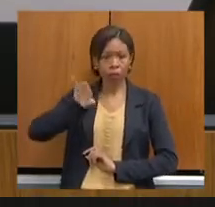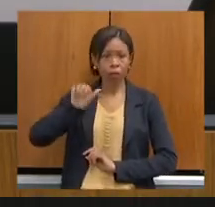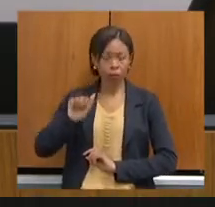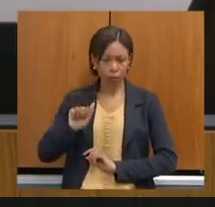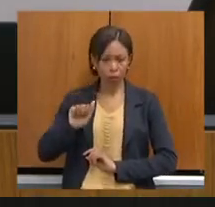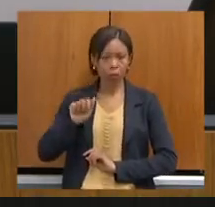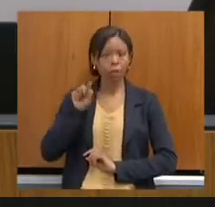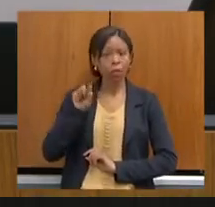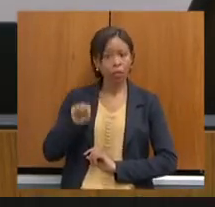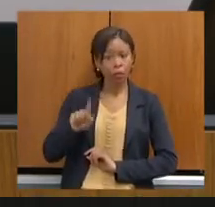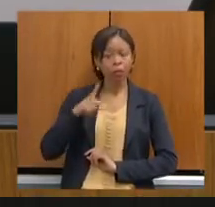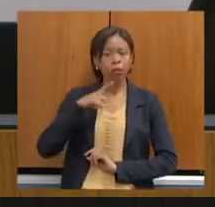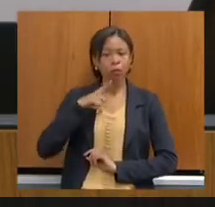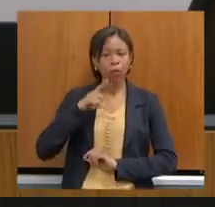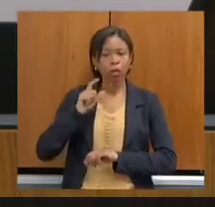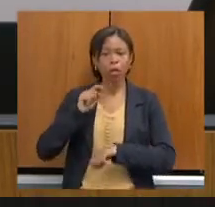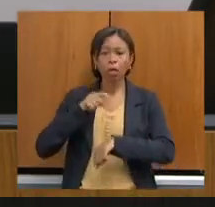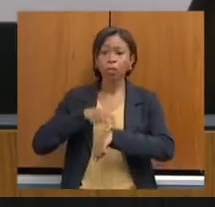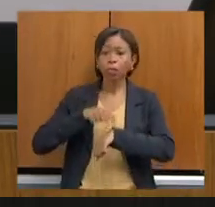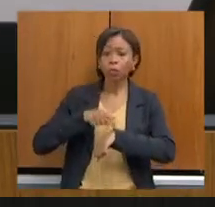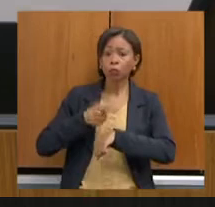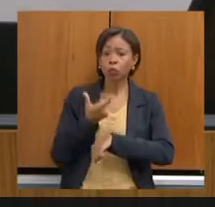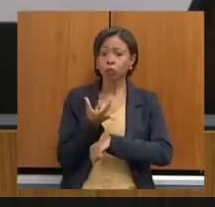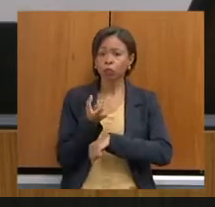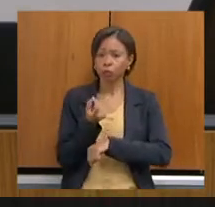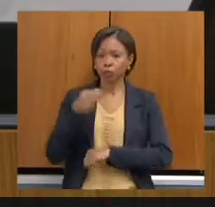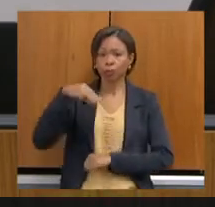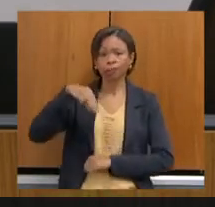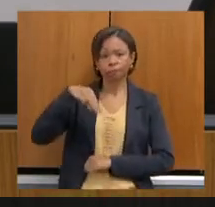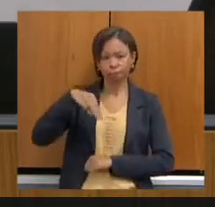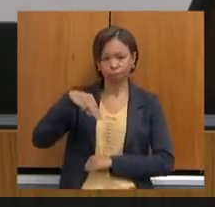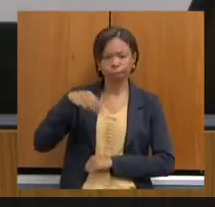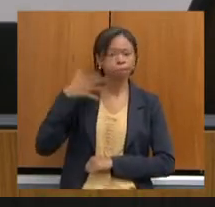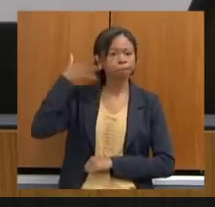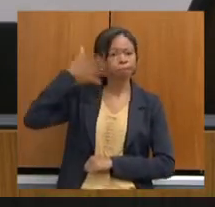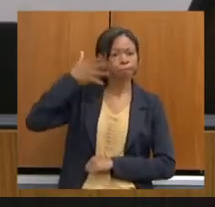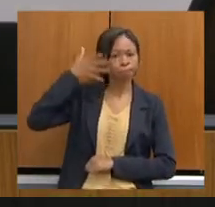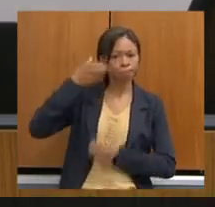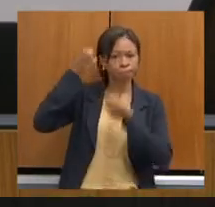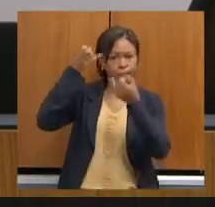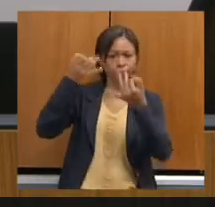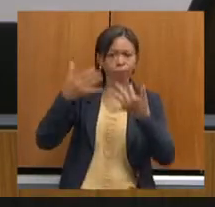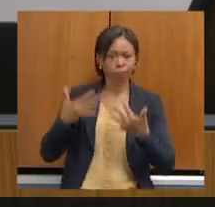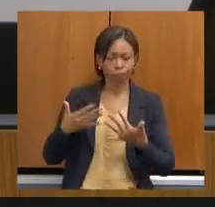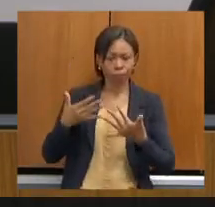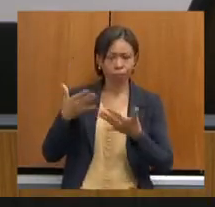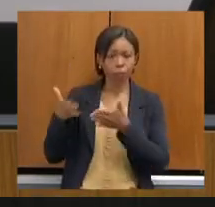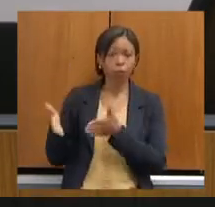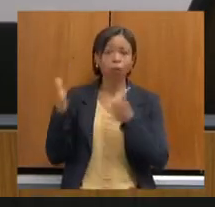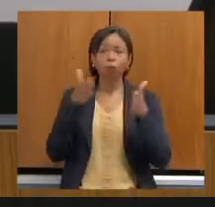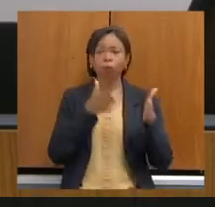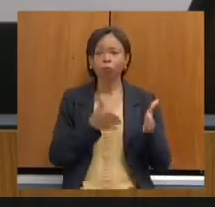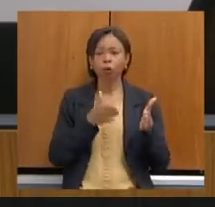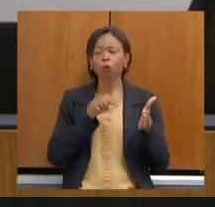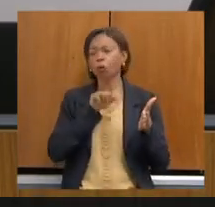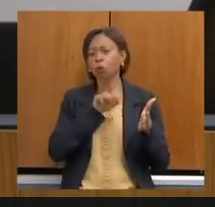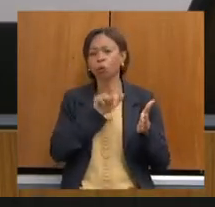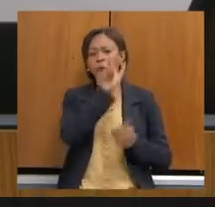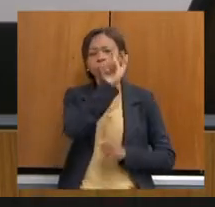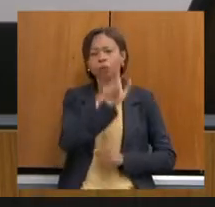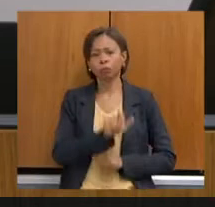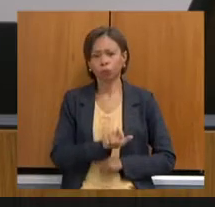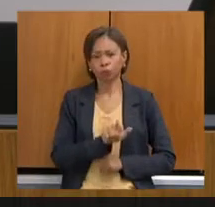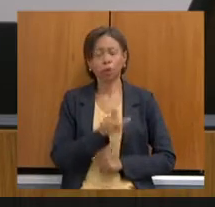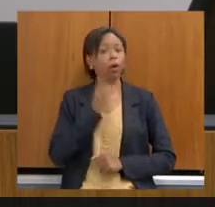Valentim disporá até de 20 minutos para sua exposição na sequência será concedida a palavra